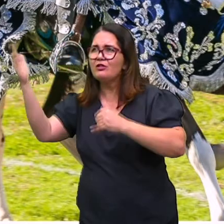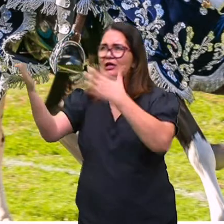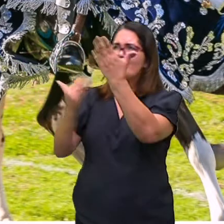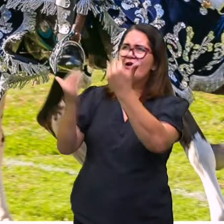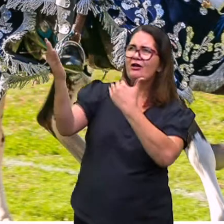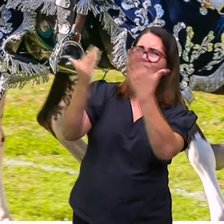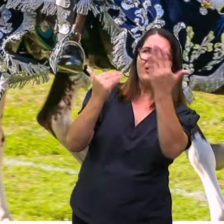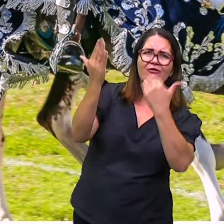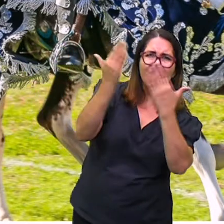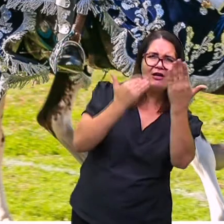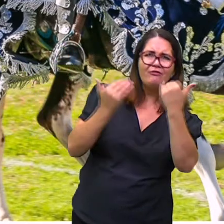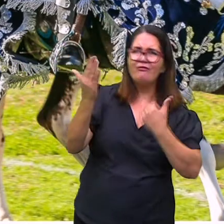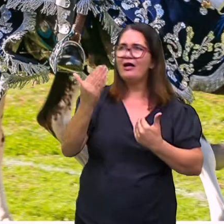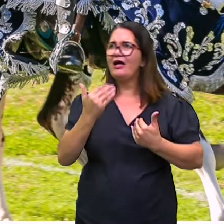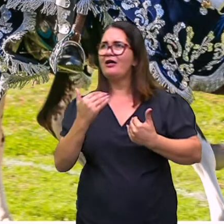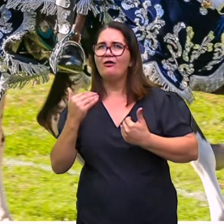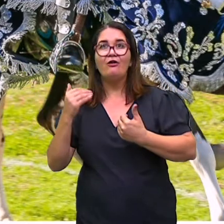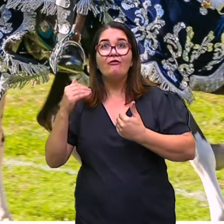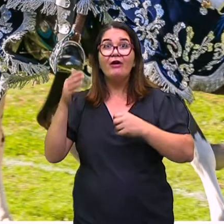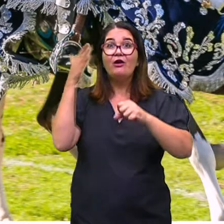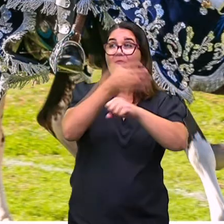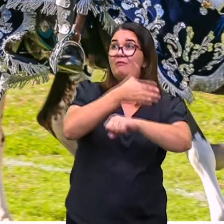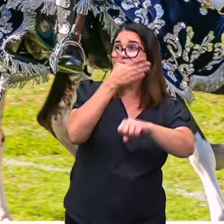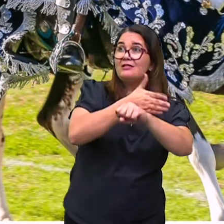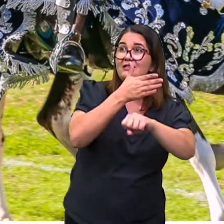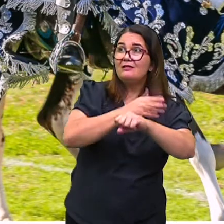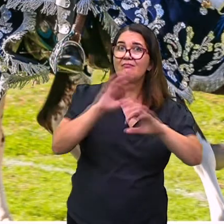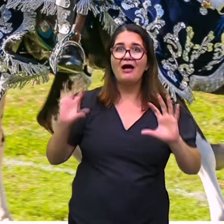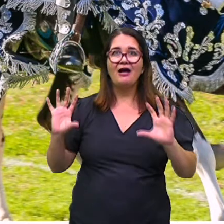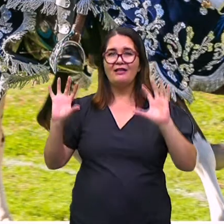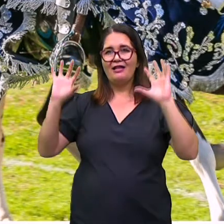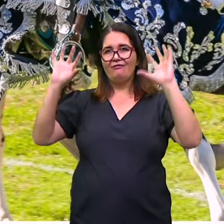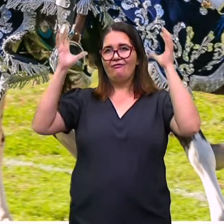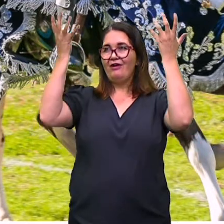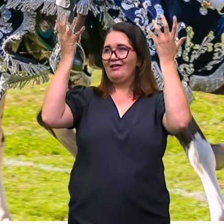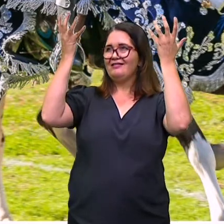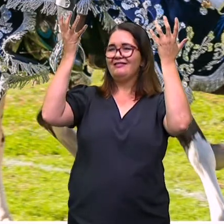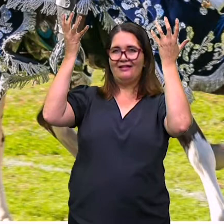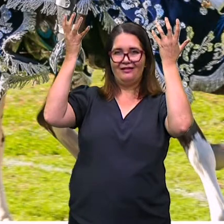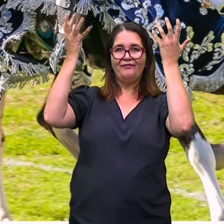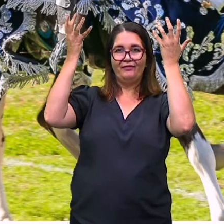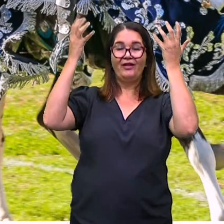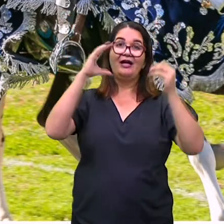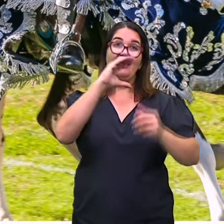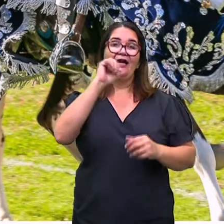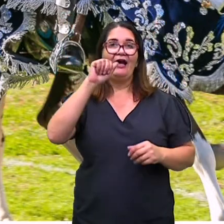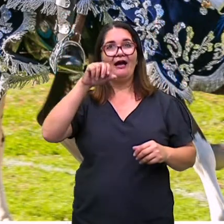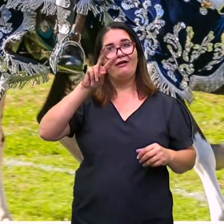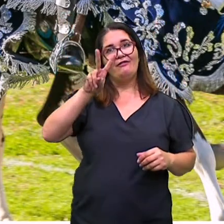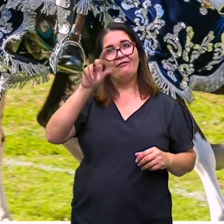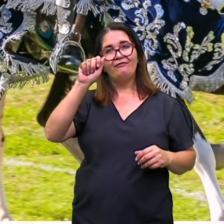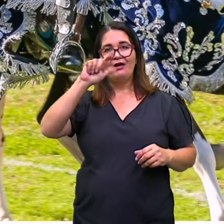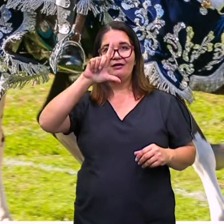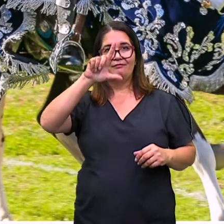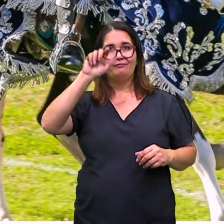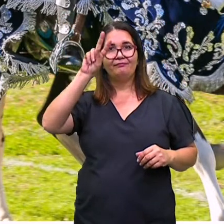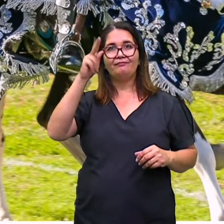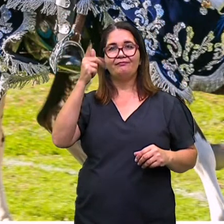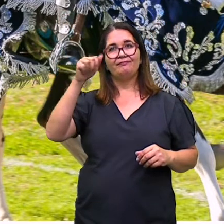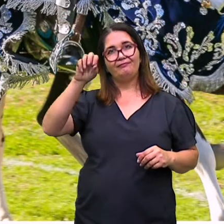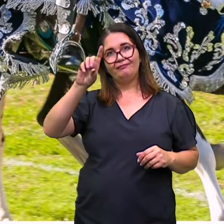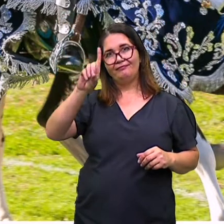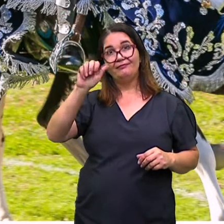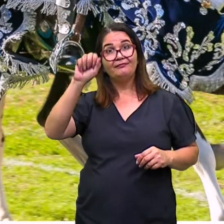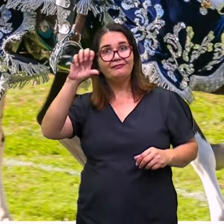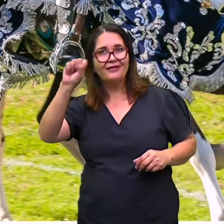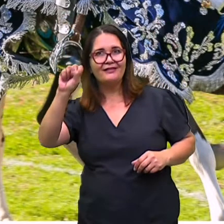levantar, arriar os cavalos e dirigir-se ao ensaio. primeiro, parte de